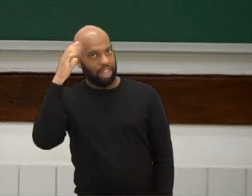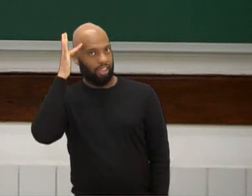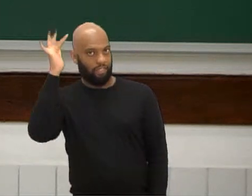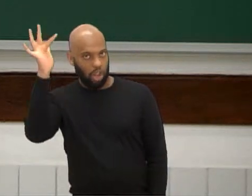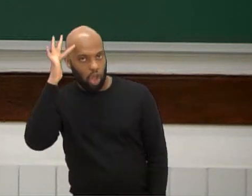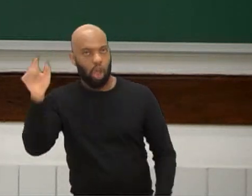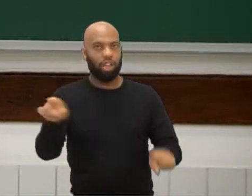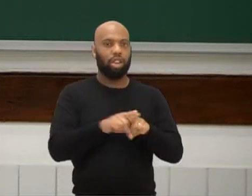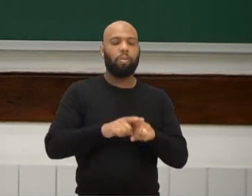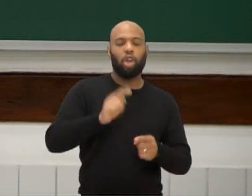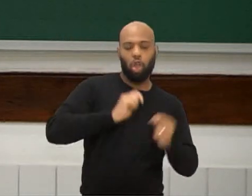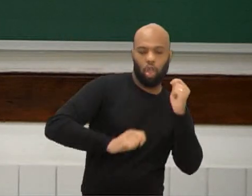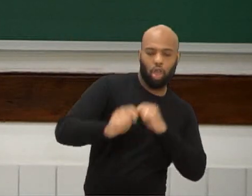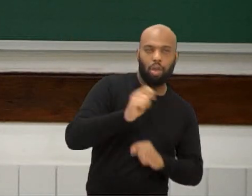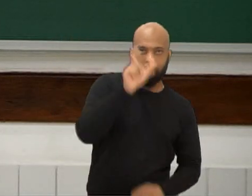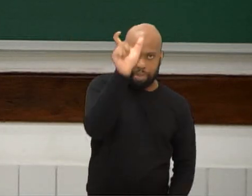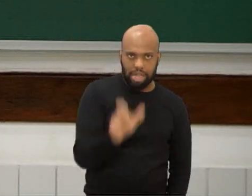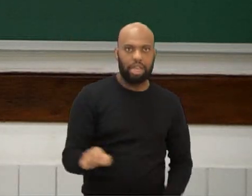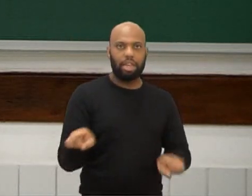filósofos, economistas,